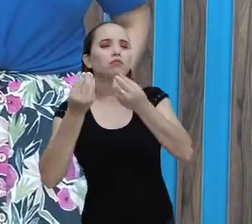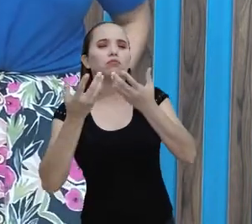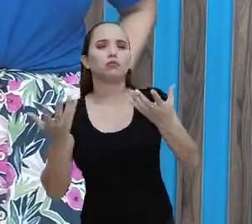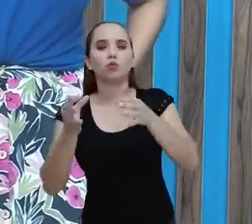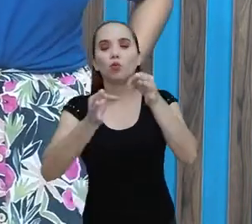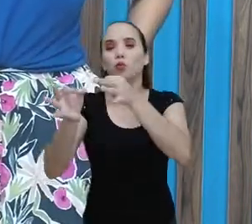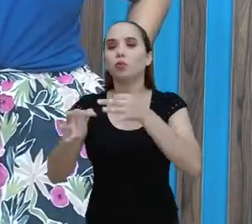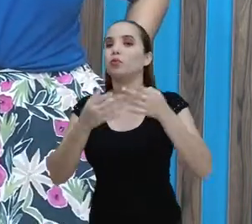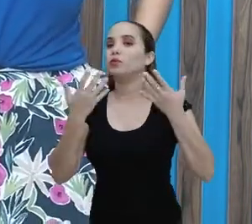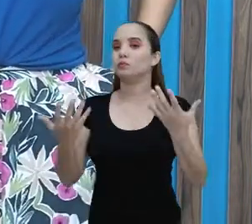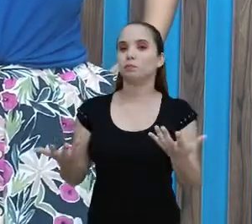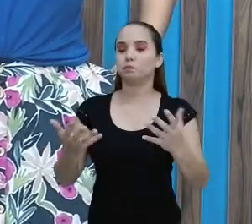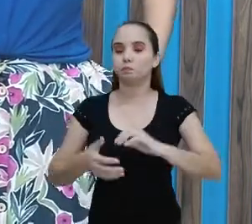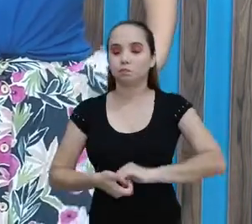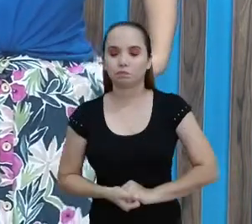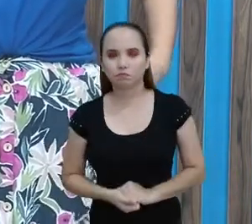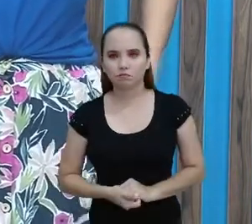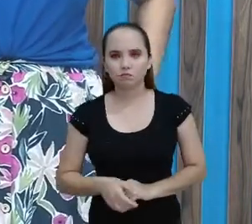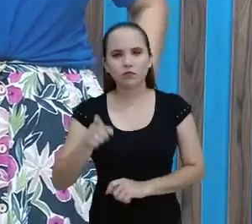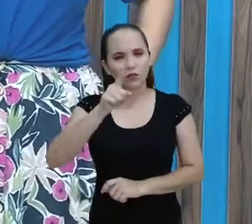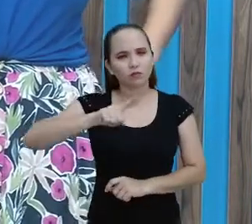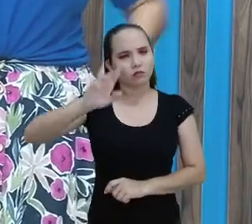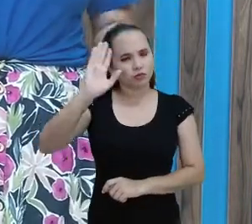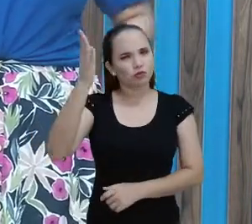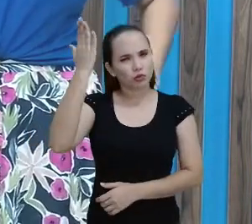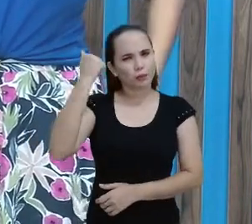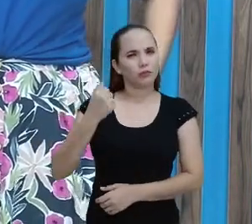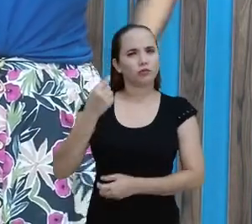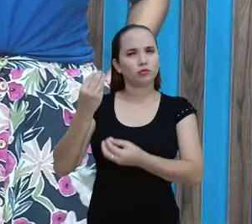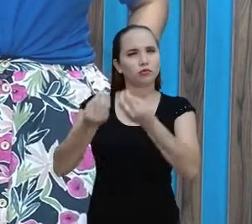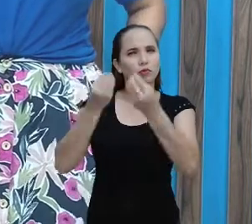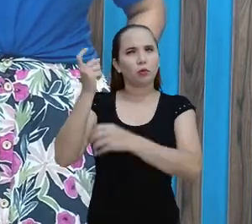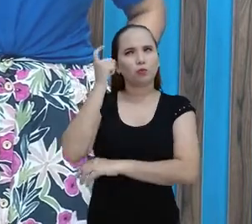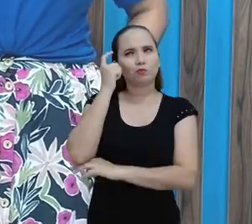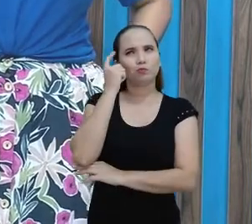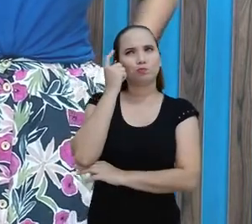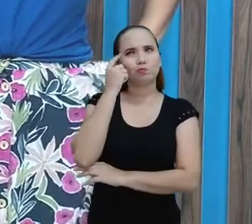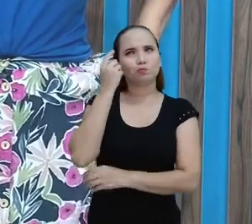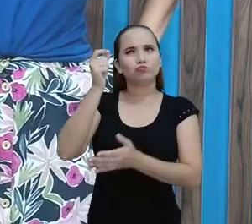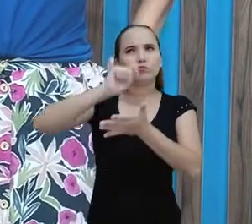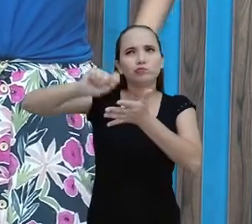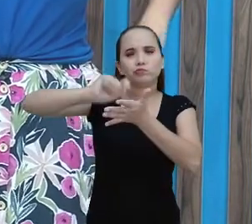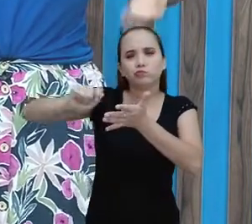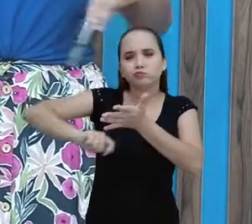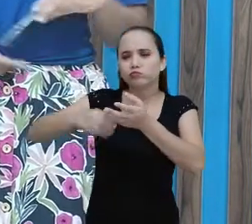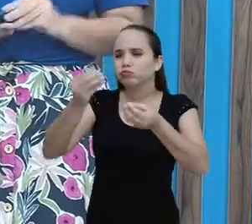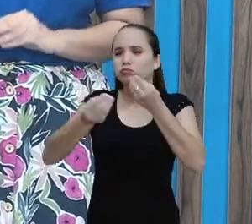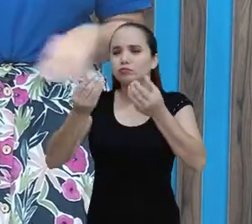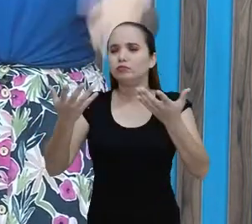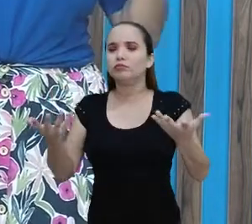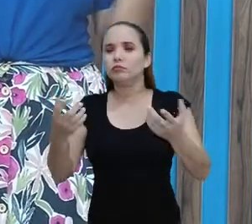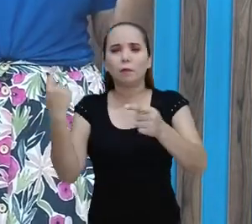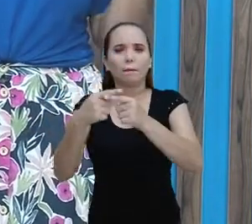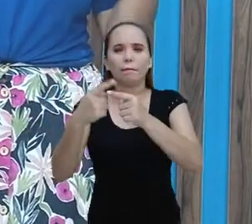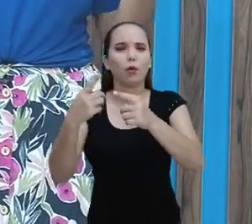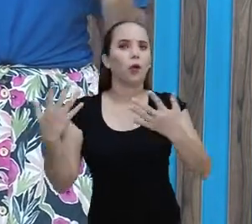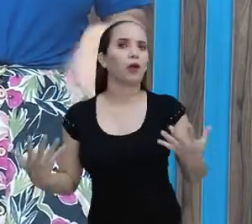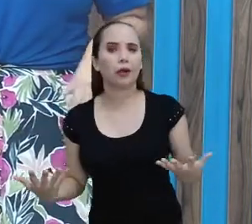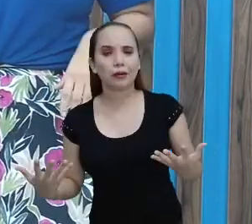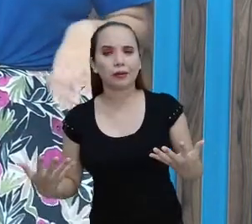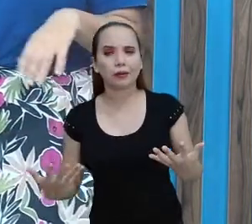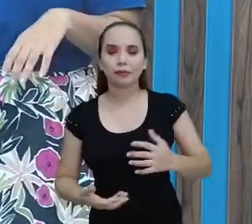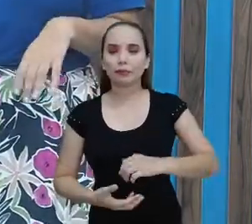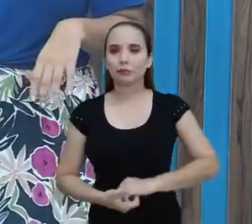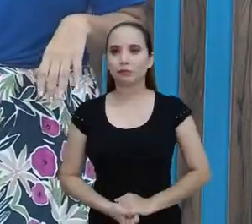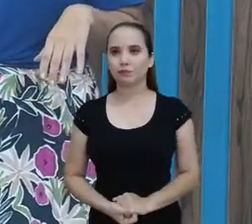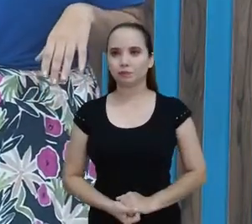organiza. Já pararam para pensar para que serve o ato de descrever? Por que a gente descreve? São perguntas,